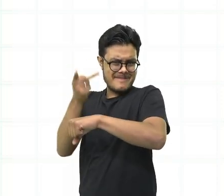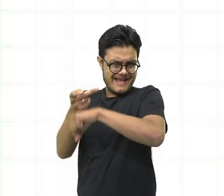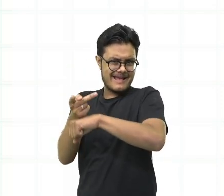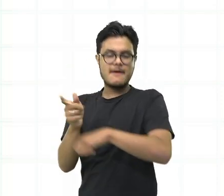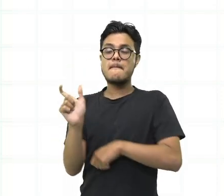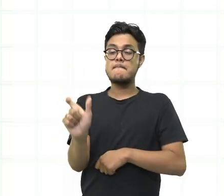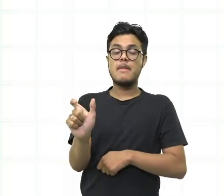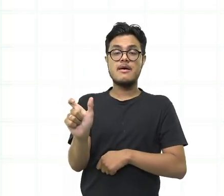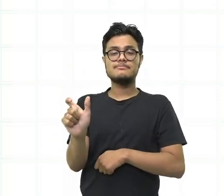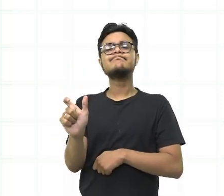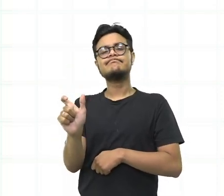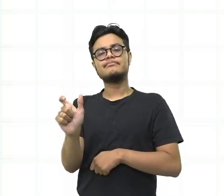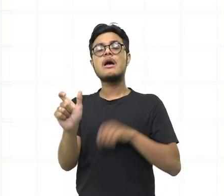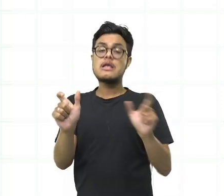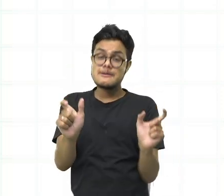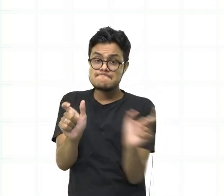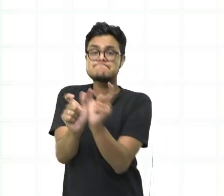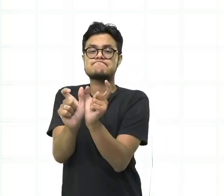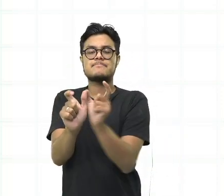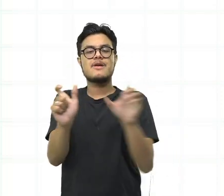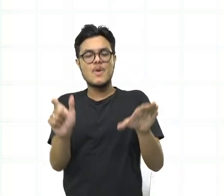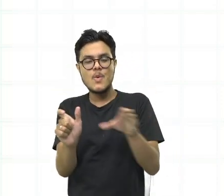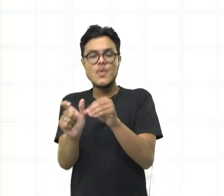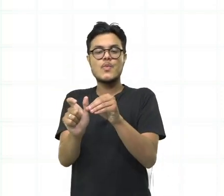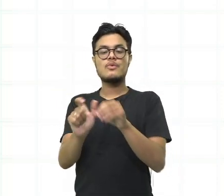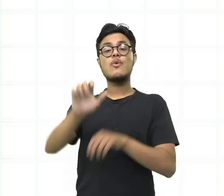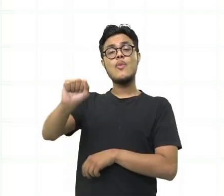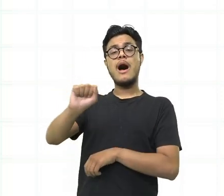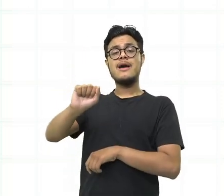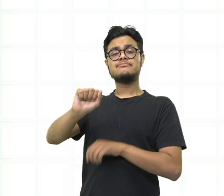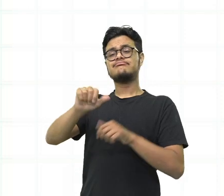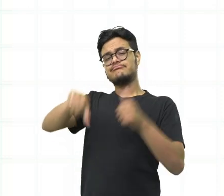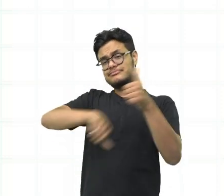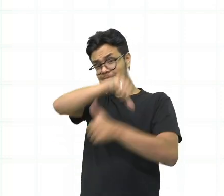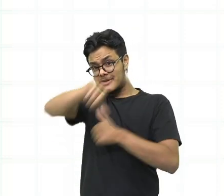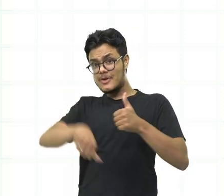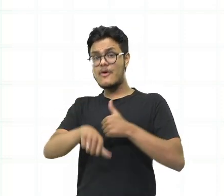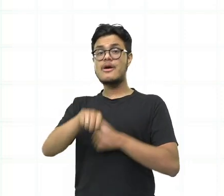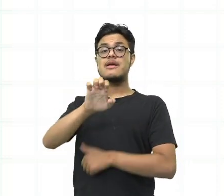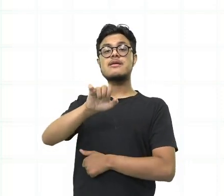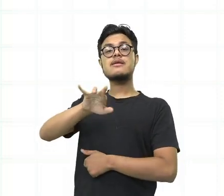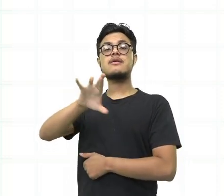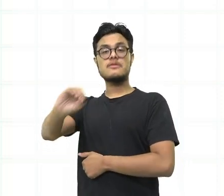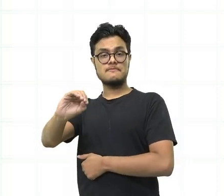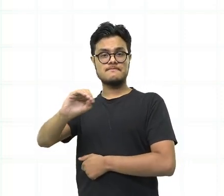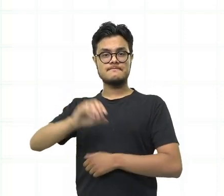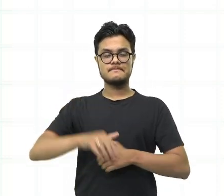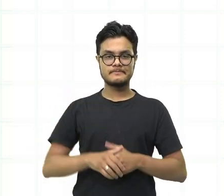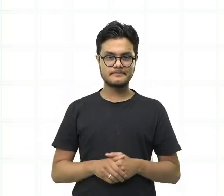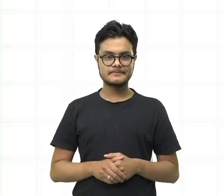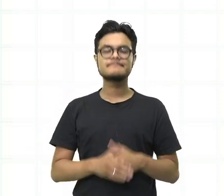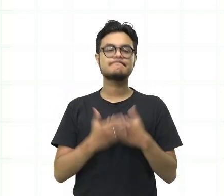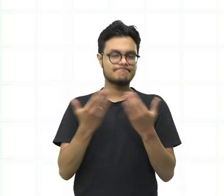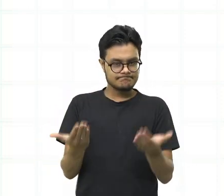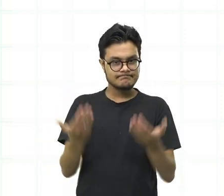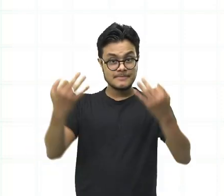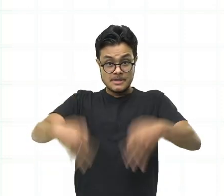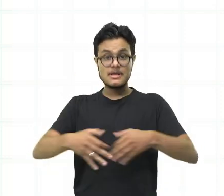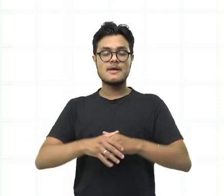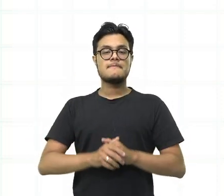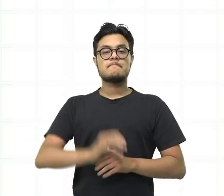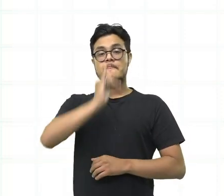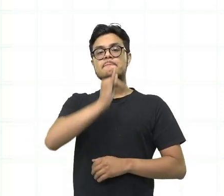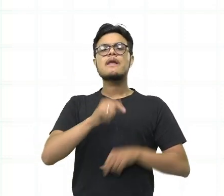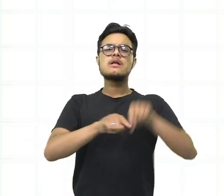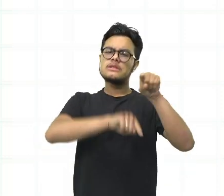Então, foi substituído aqui o azinho pelo eiro, Certo, gente? Então vejam que a